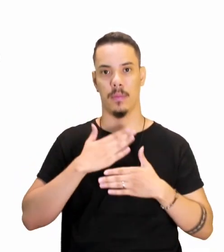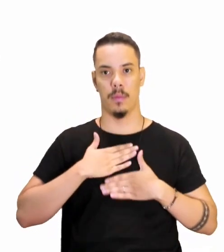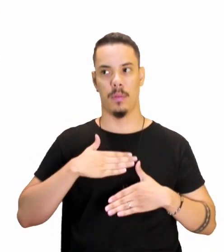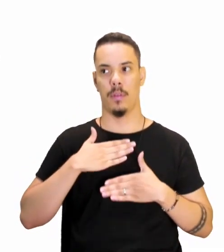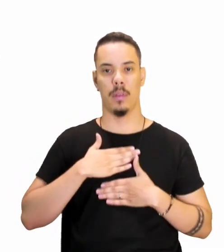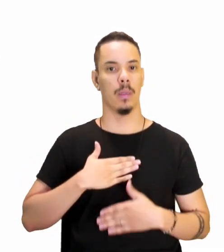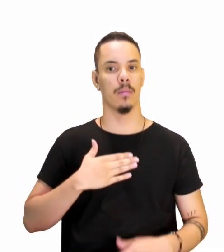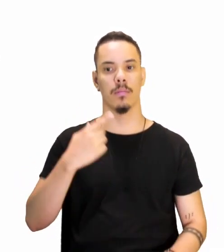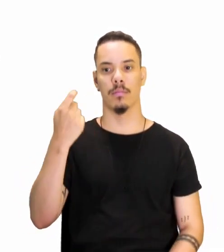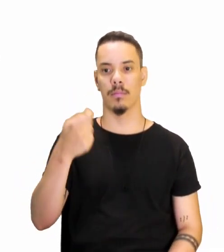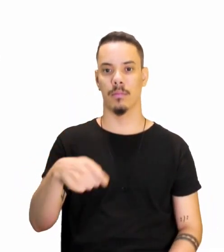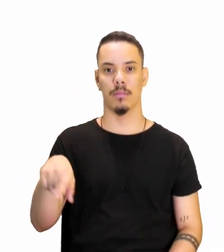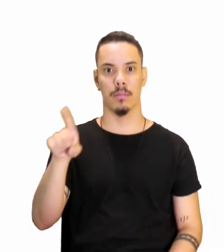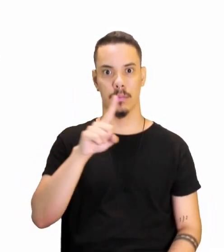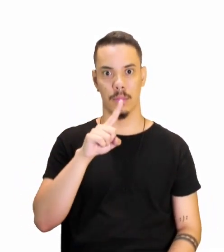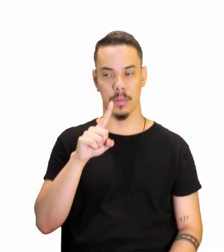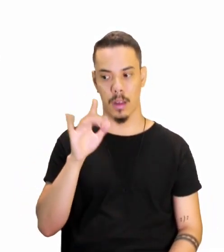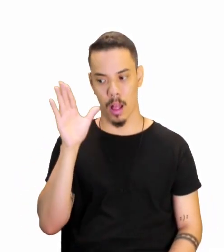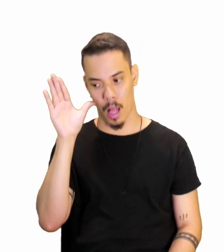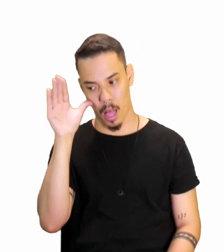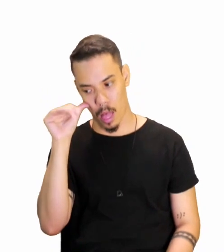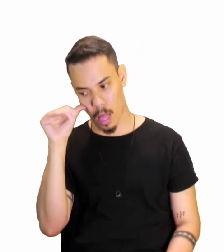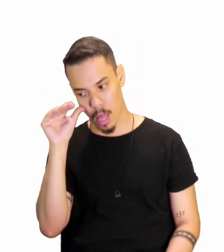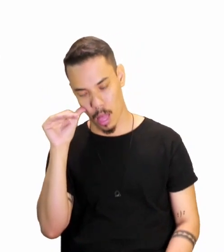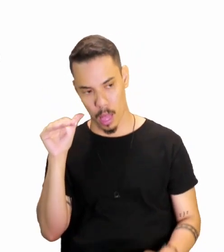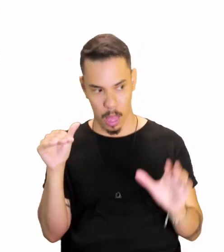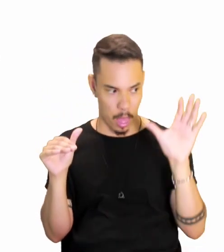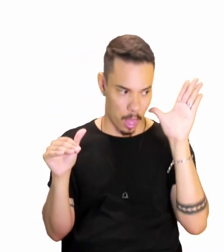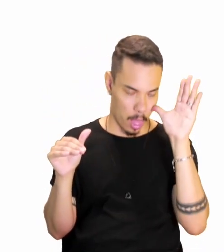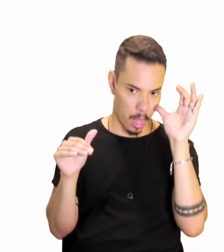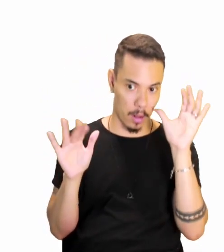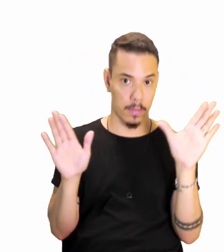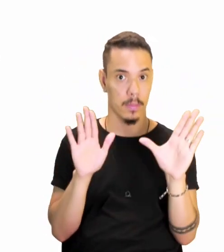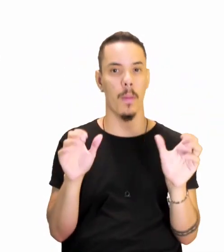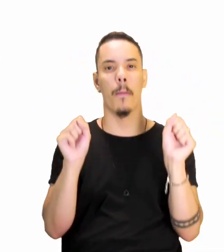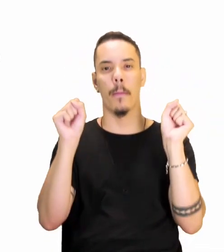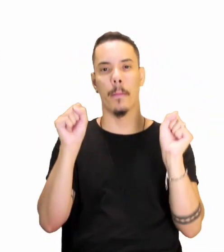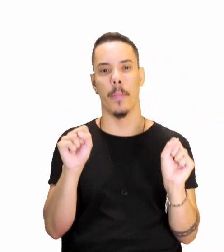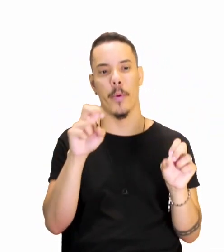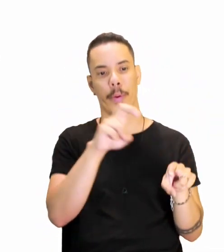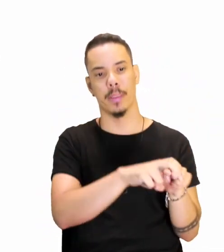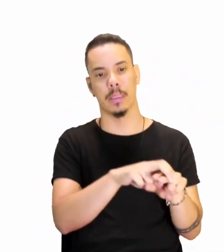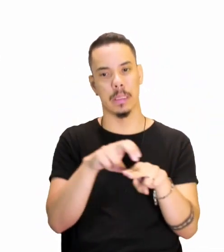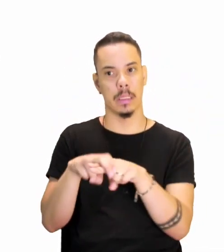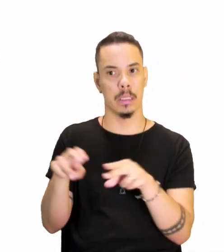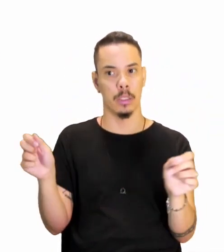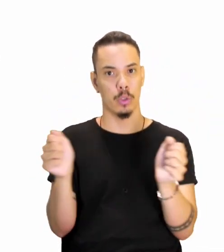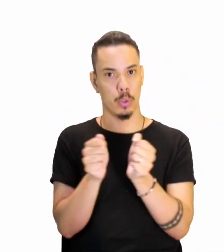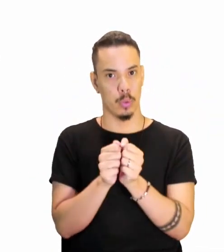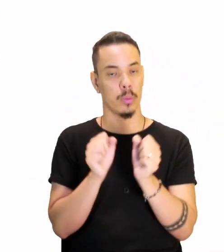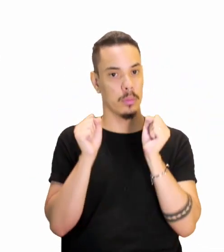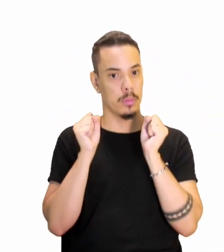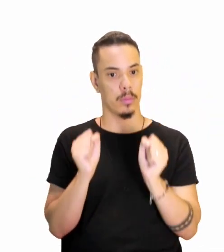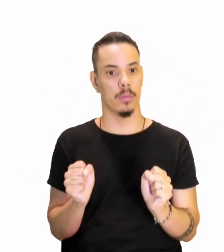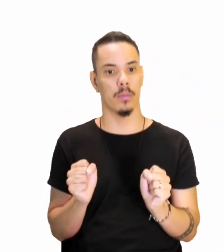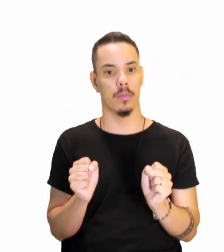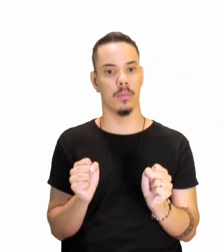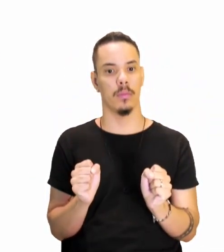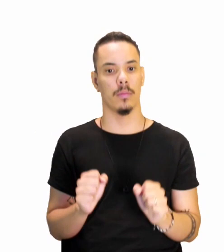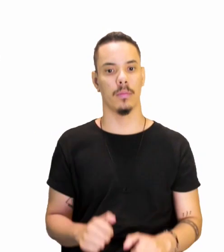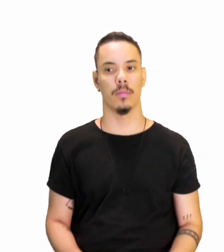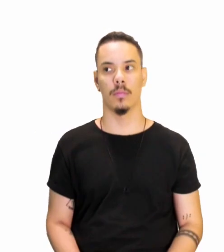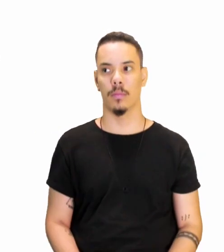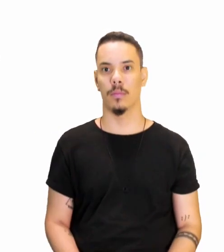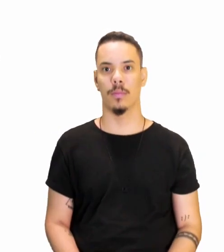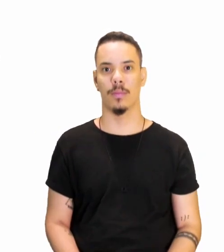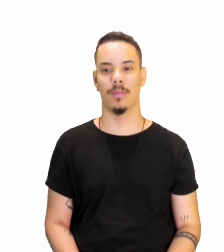Não precisa olhar do colega, não. Se você quiser sentar ao lado para debater um pouquinho, pode. Vamos lá, os dois aí,